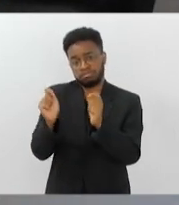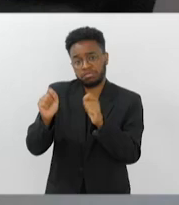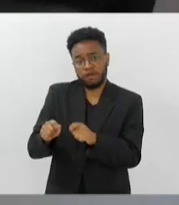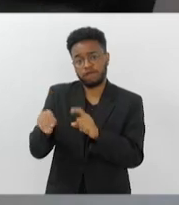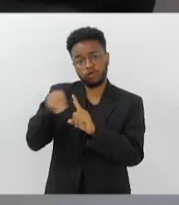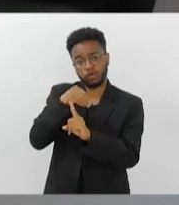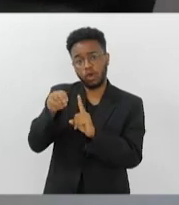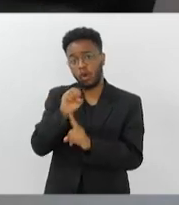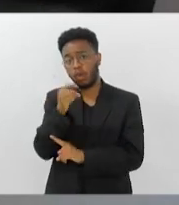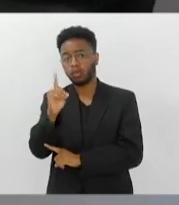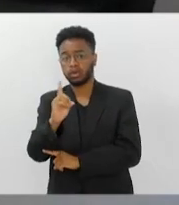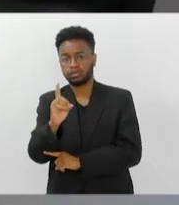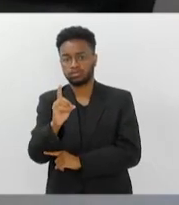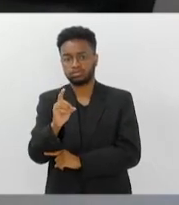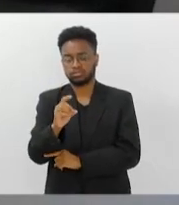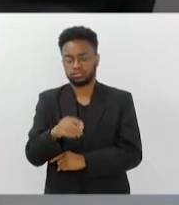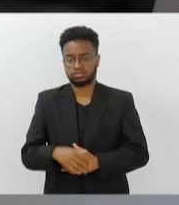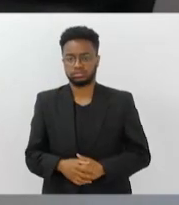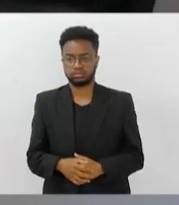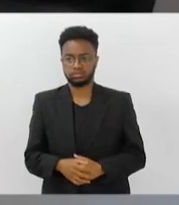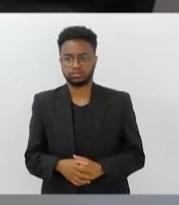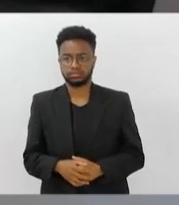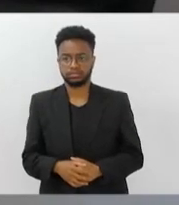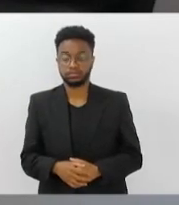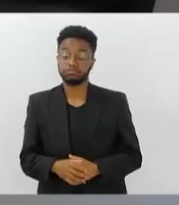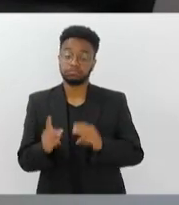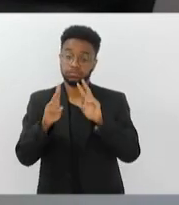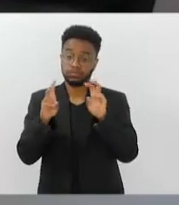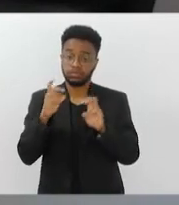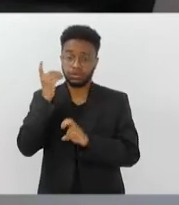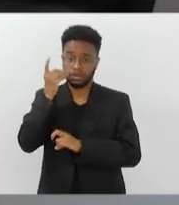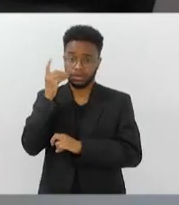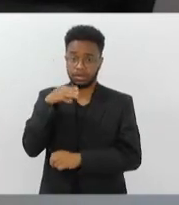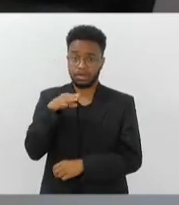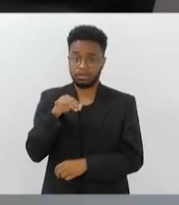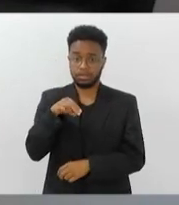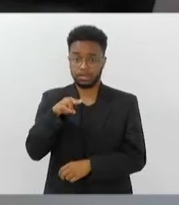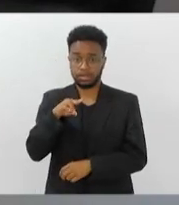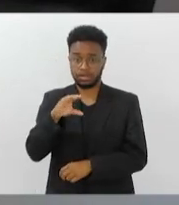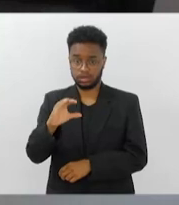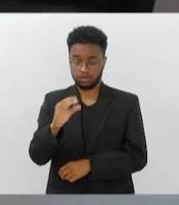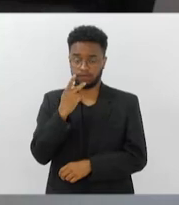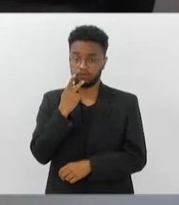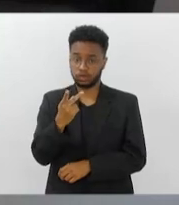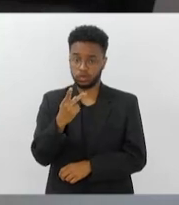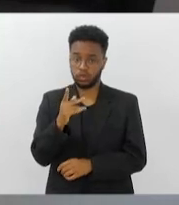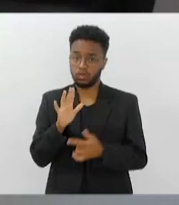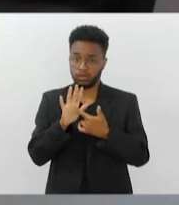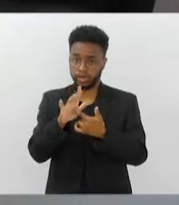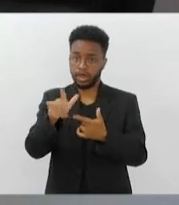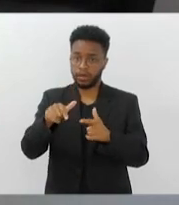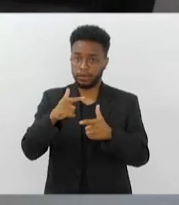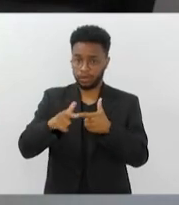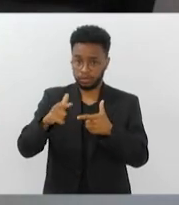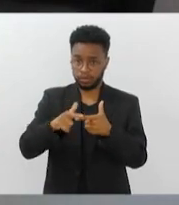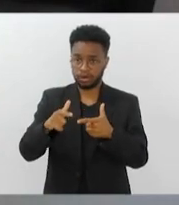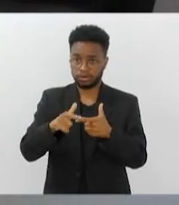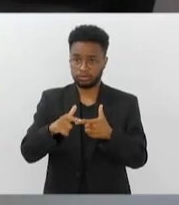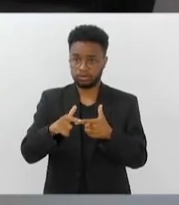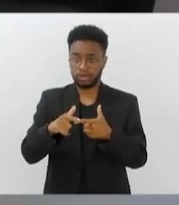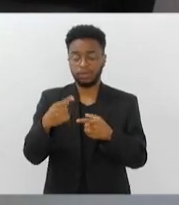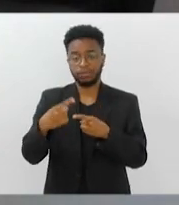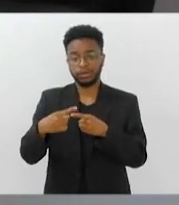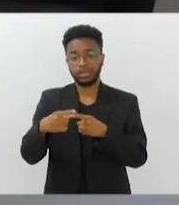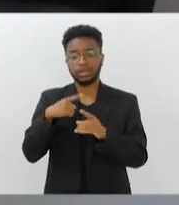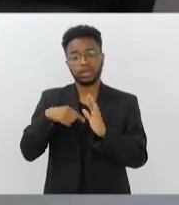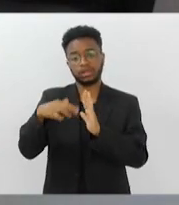seja uma coisa muito notória. Sobre o que o deputado Carlos Mink define, né, aponta como problema, né, que isso seria uma espécie de regulamentação